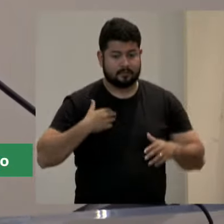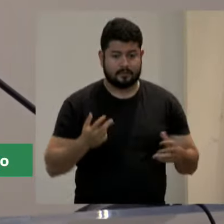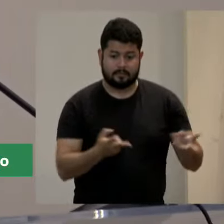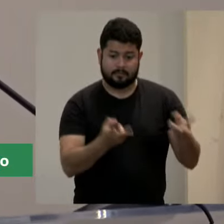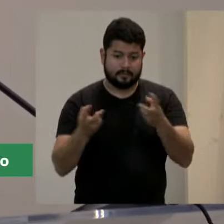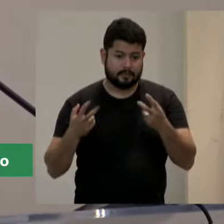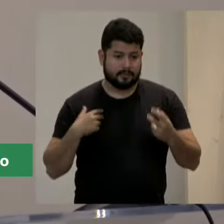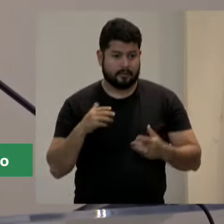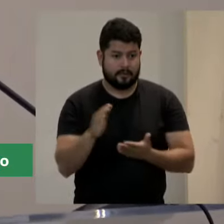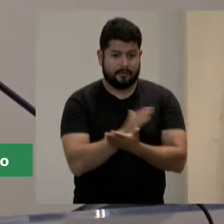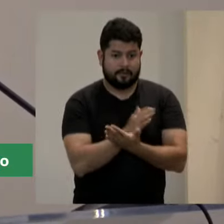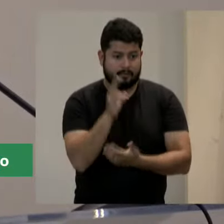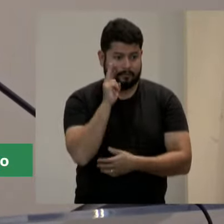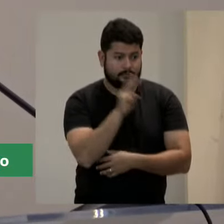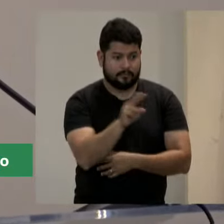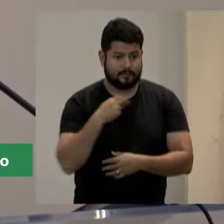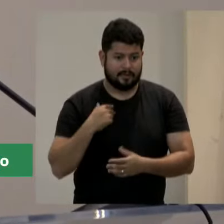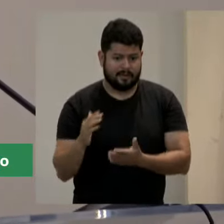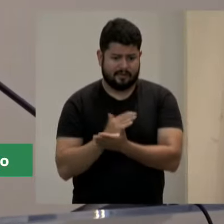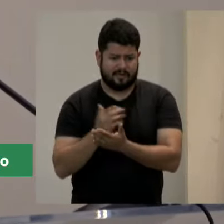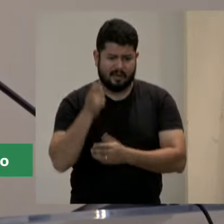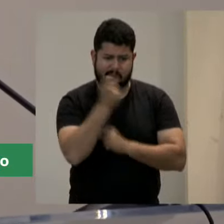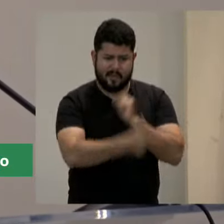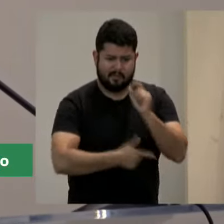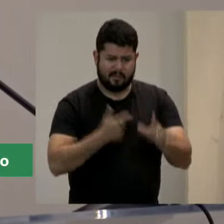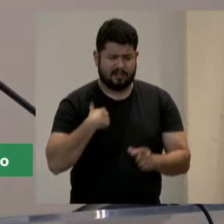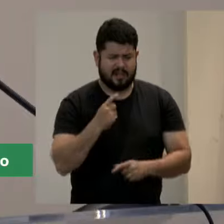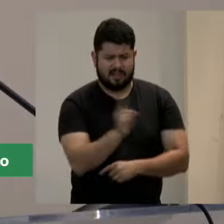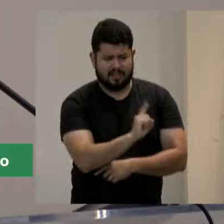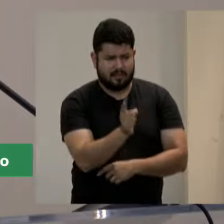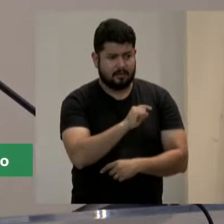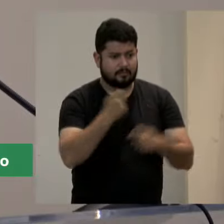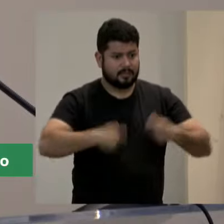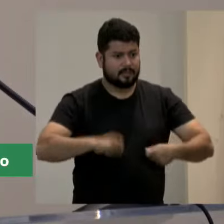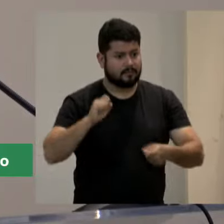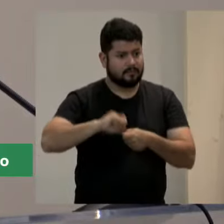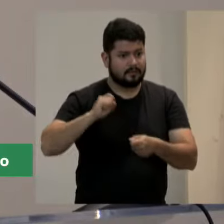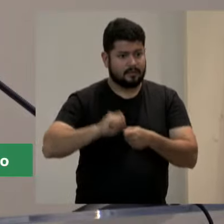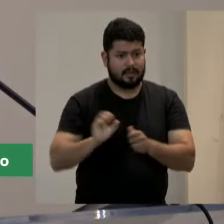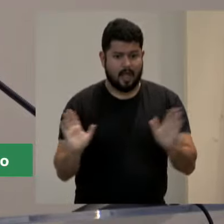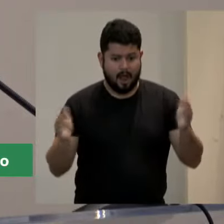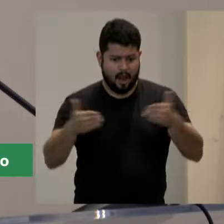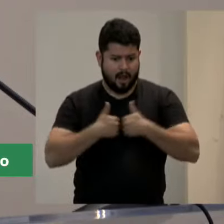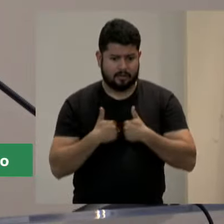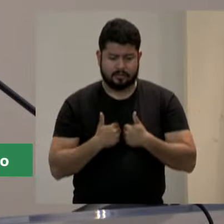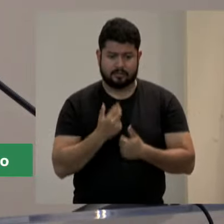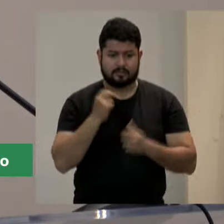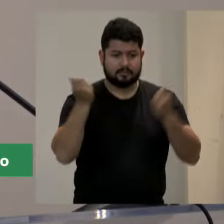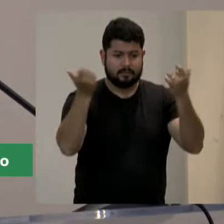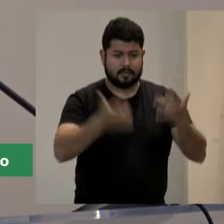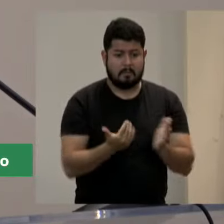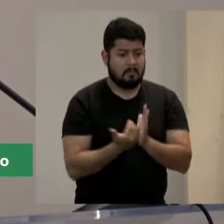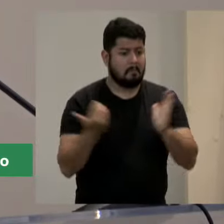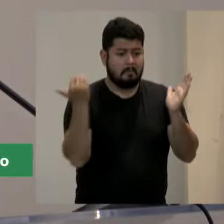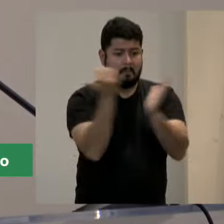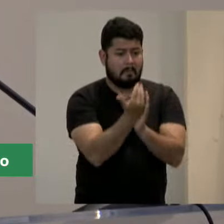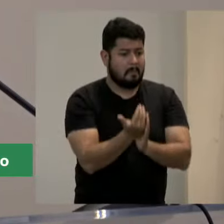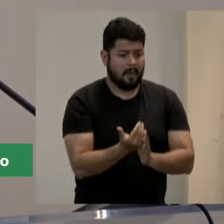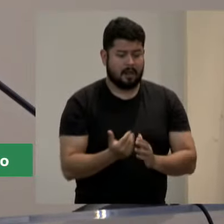gente, às vezes, recebe uma crítica, fala assim, não, mas vocês tinham que trazer mais autistas para falar sobre autismo para outras pessoas